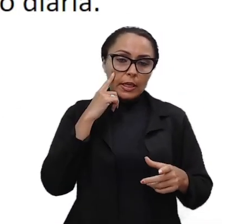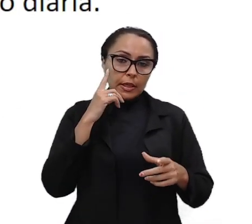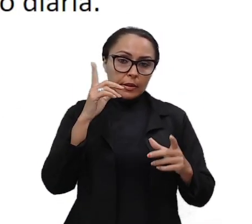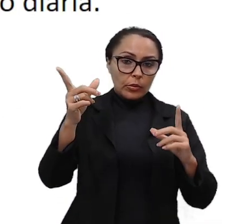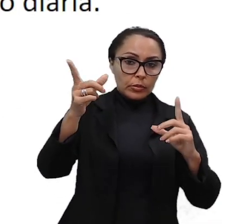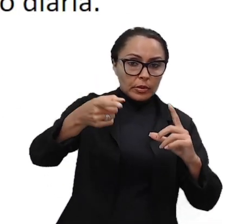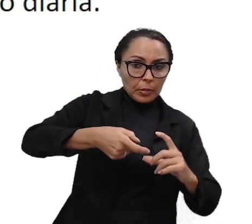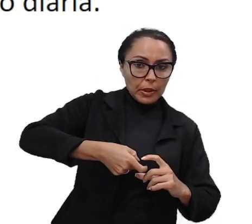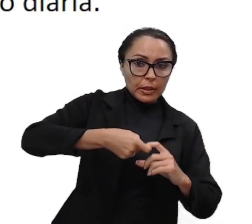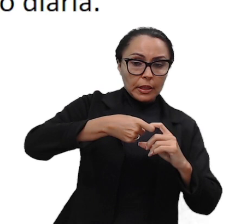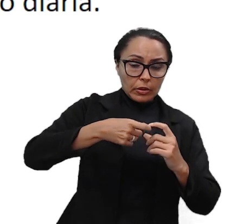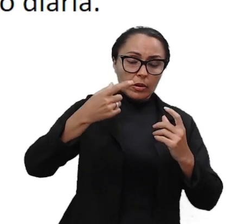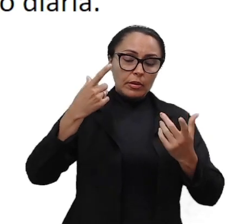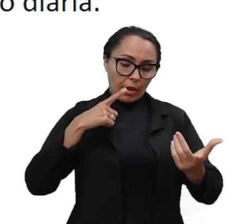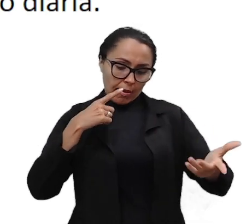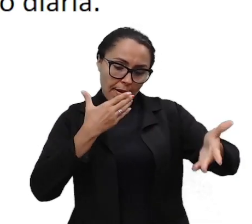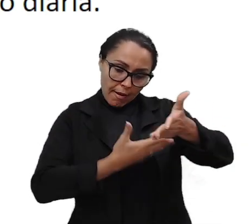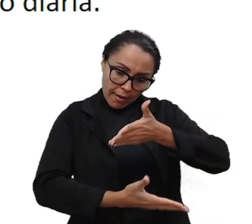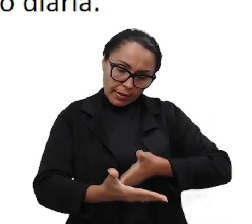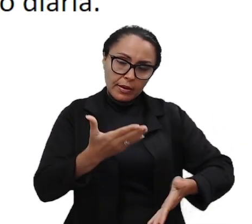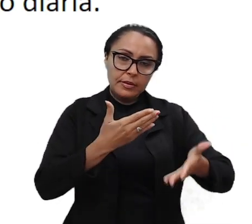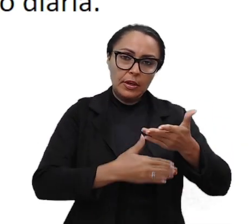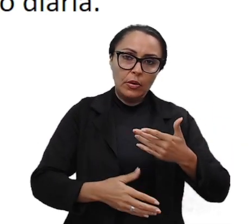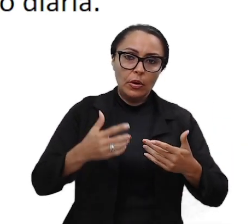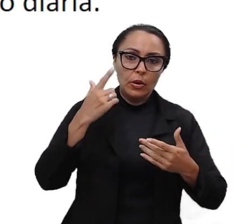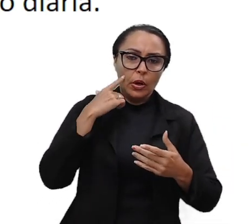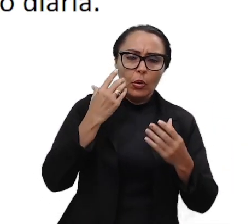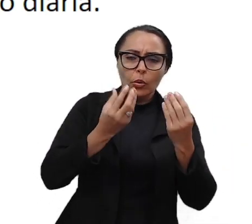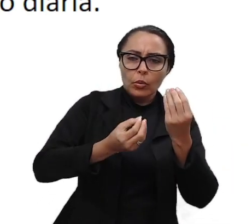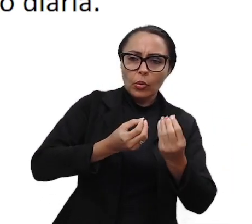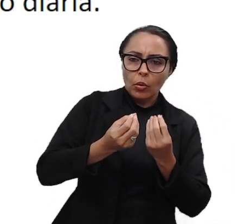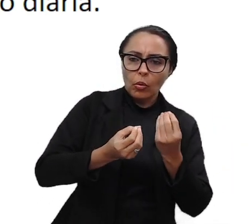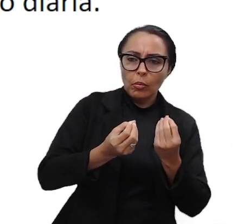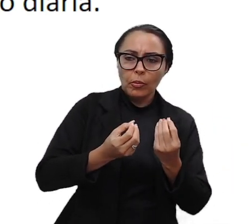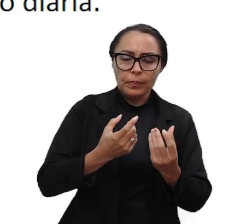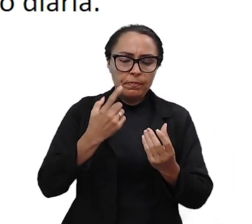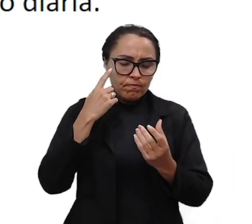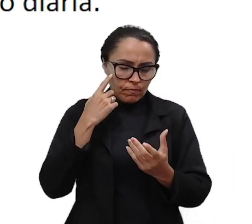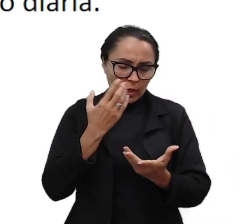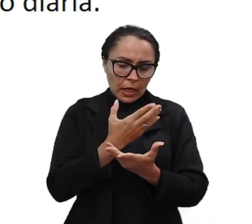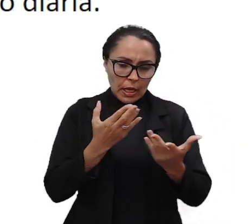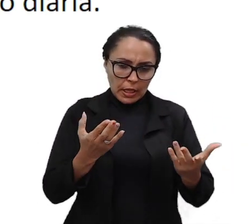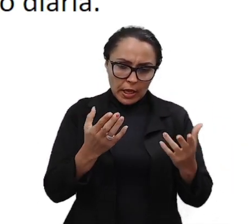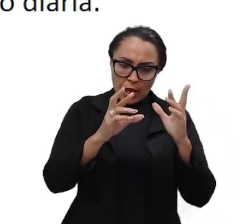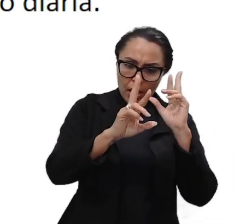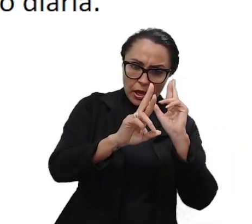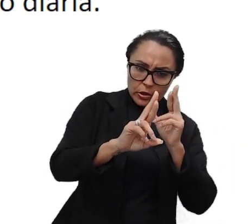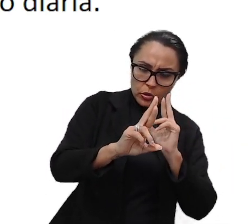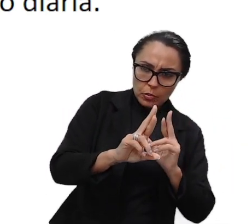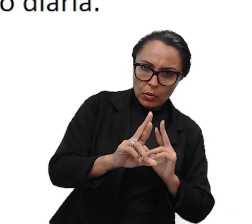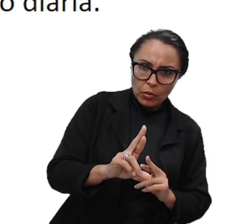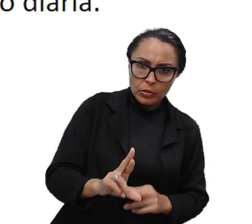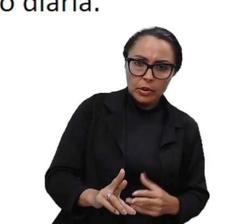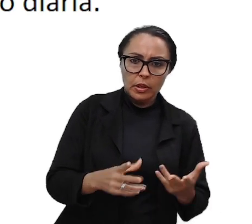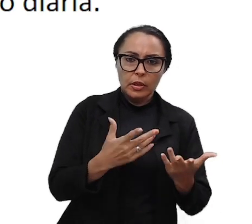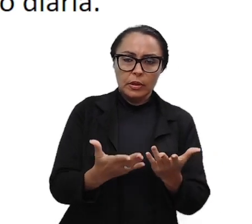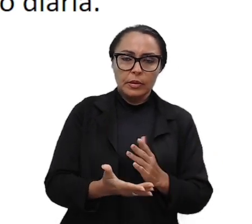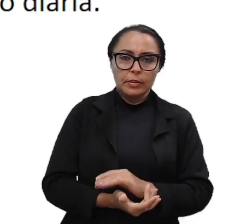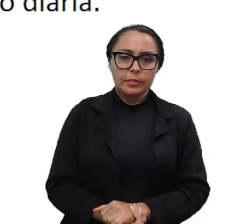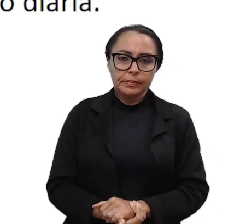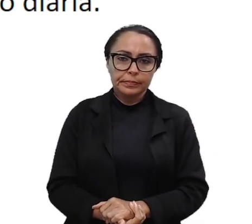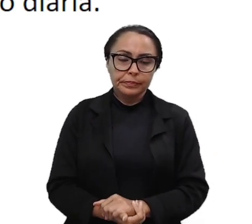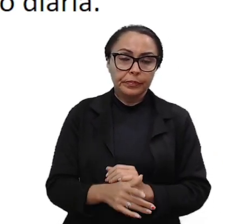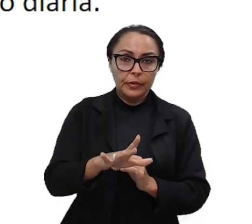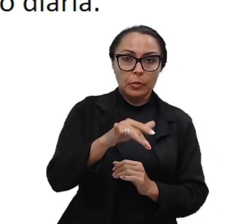dependente estão relacionados principalmente com a forma como a operação deve responder quando a demanda ocorre.